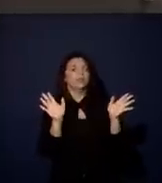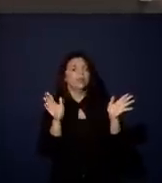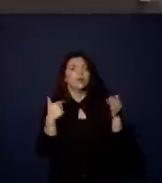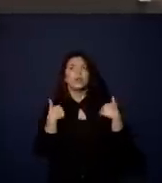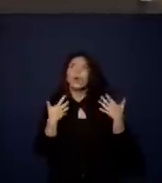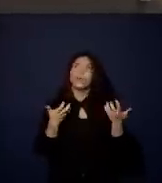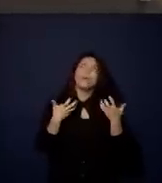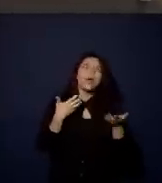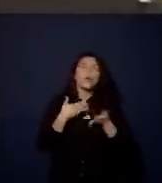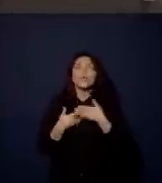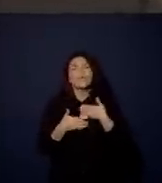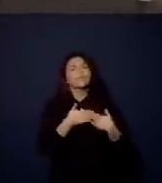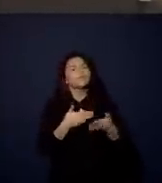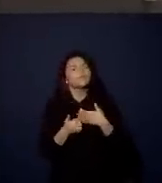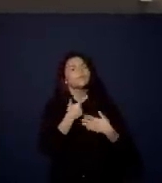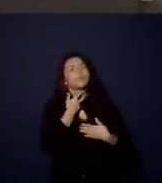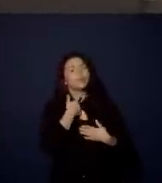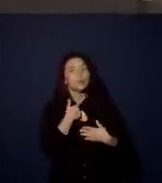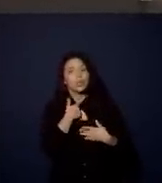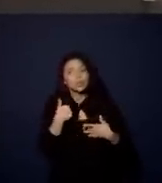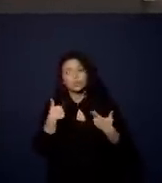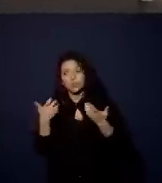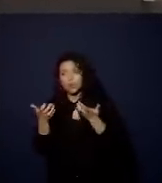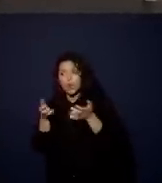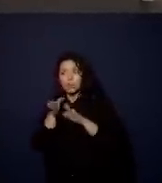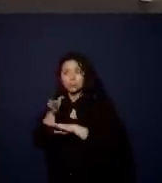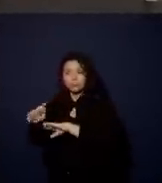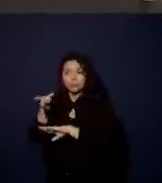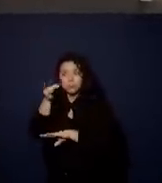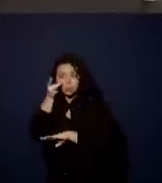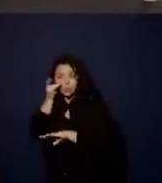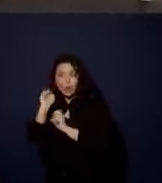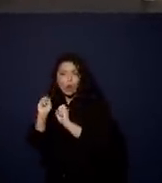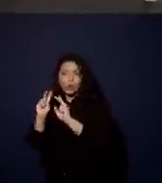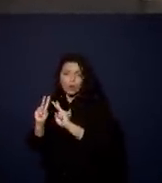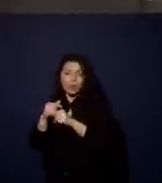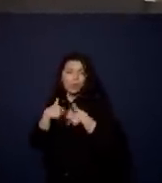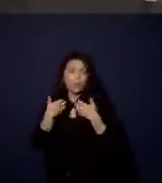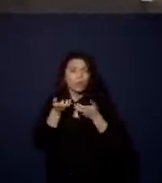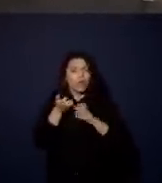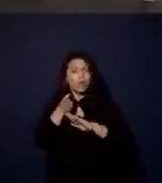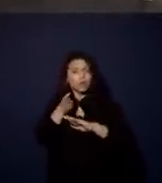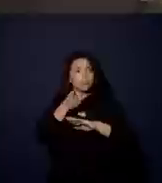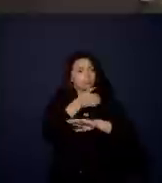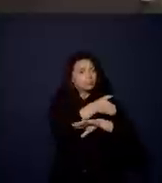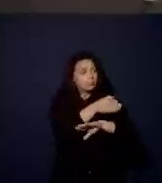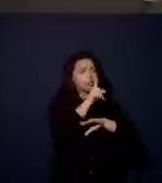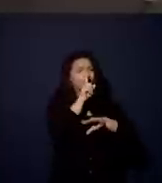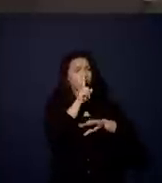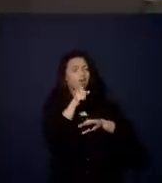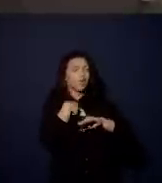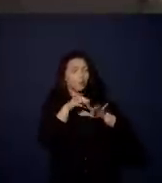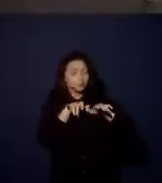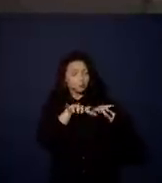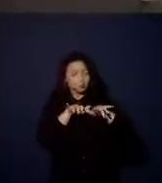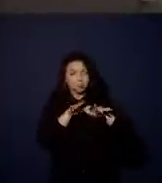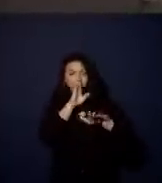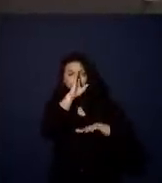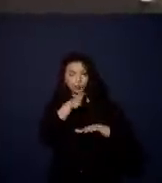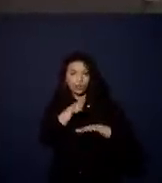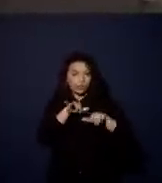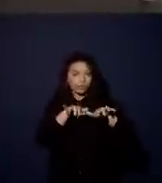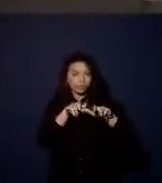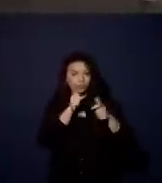onde quando ele quiser então é assim que a gente enxerga o consumidor dependendo de cada momento ele vai ter uma jornada